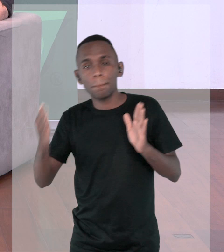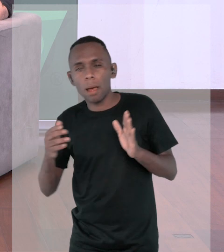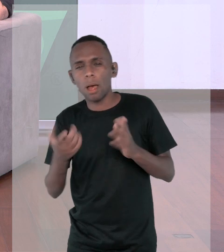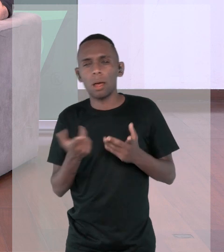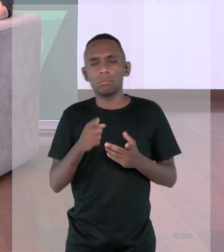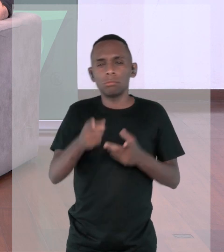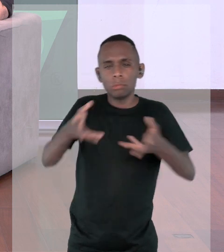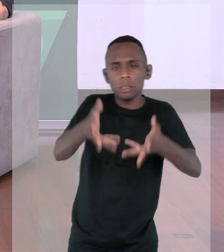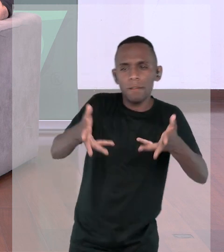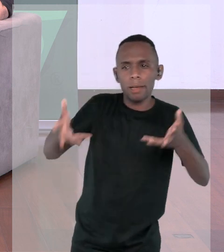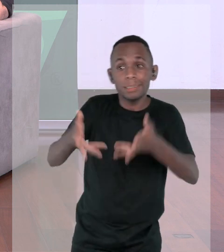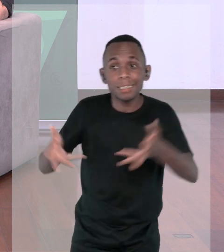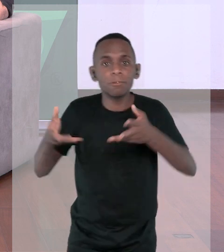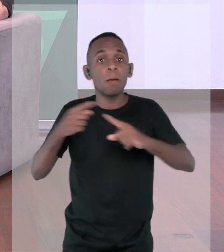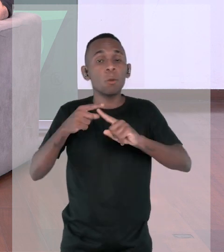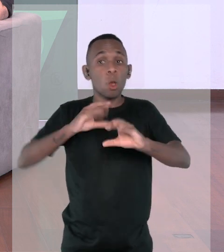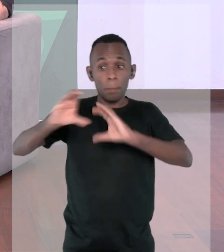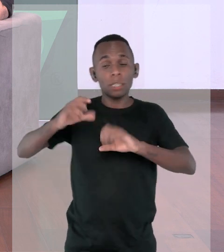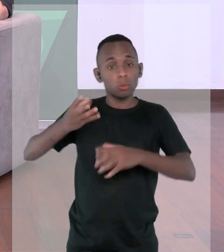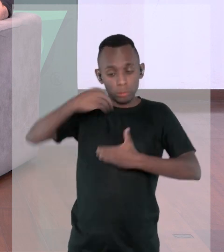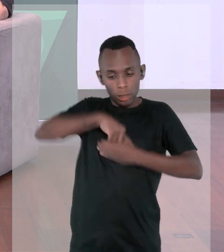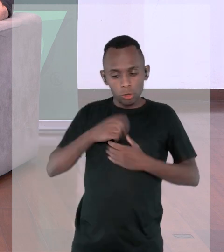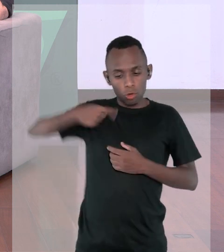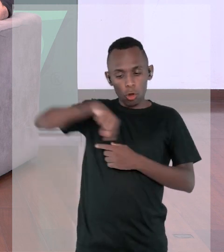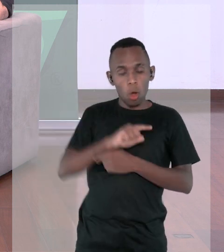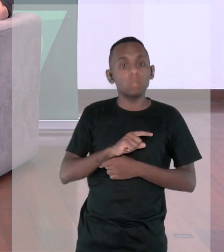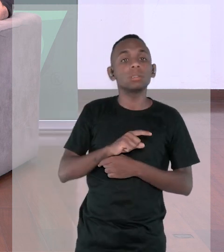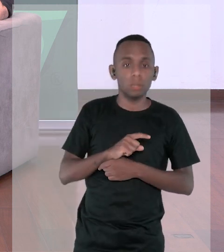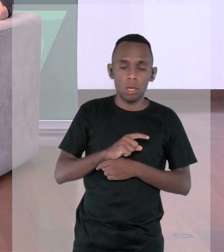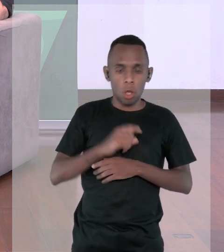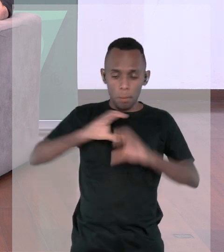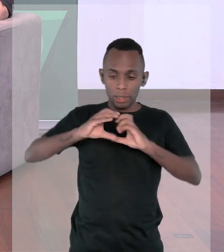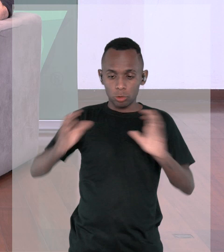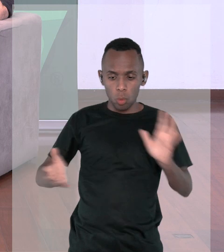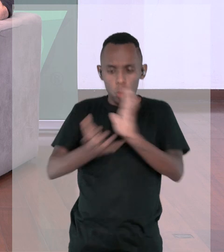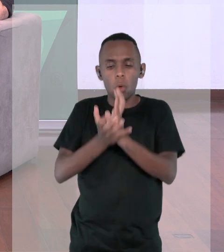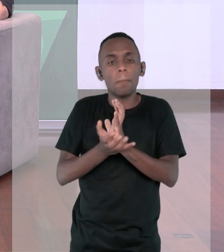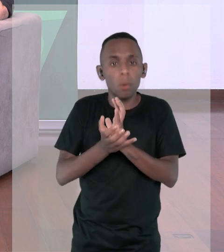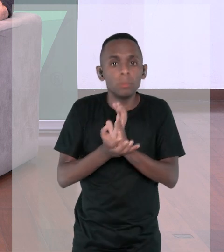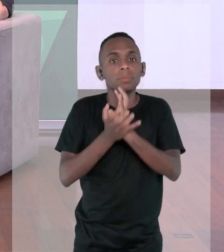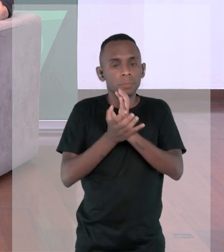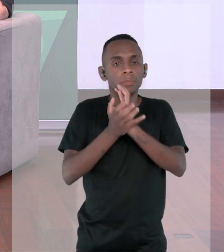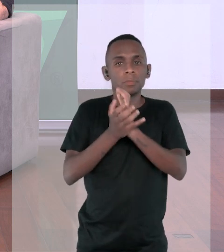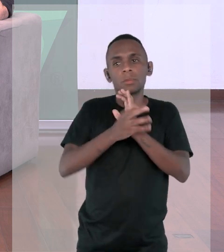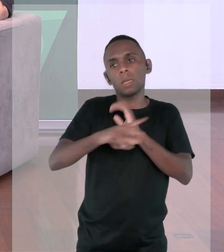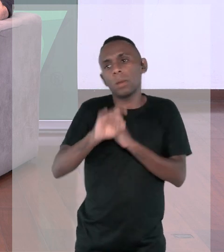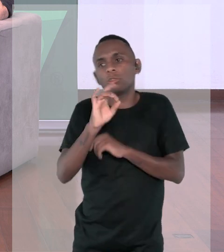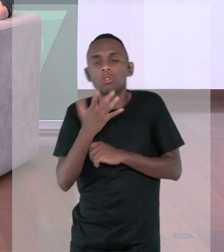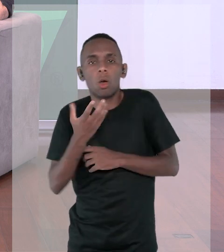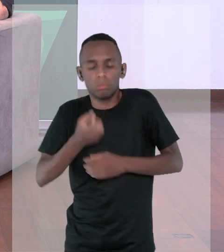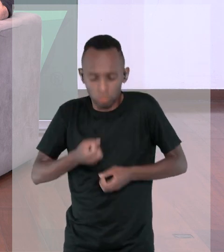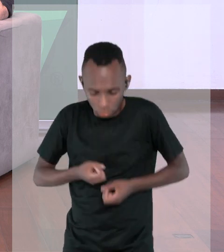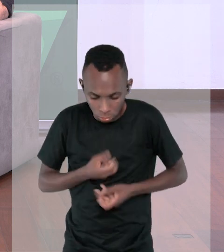cada um, porque a comunicação está na gente. A comunicação corporativa não é simplesmente aquilo que a gente coloca